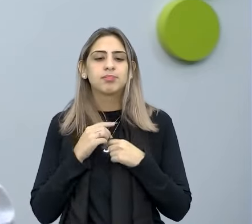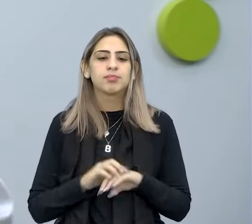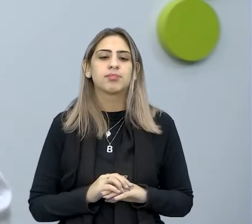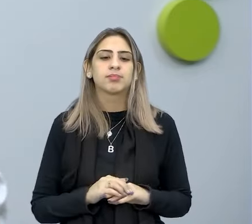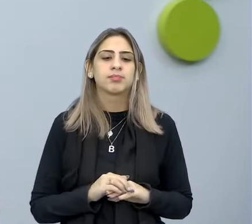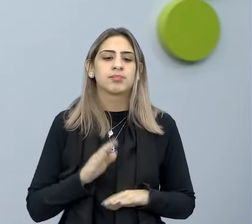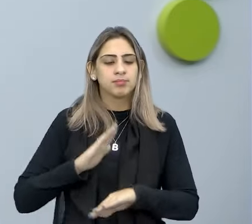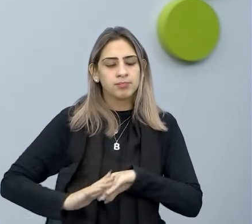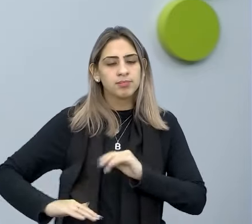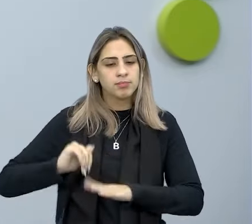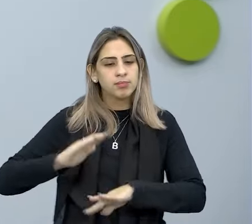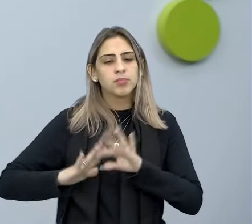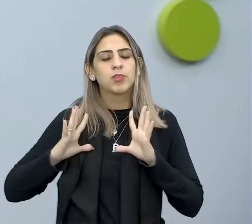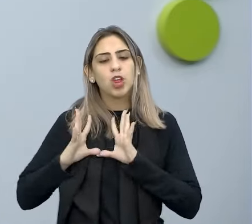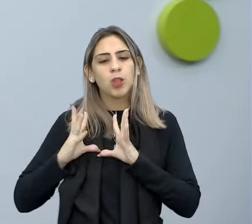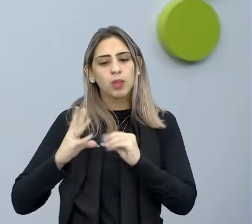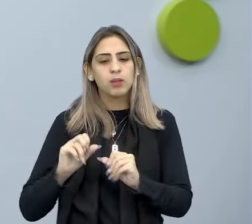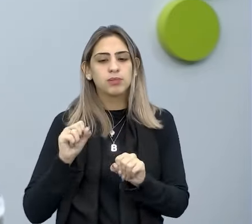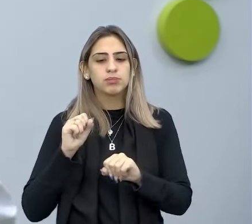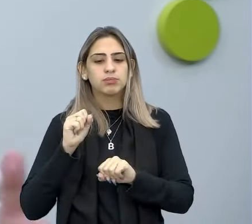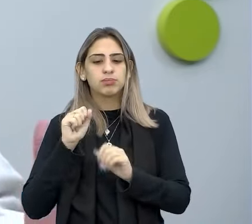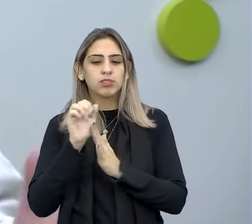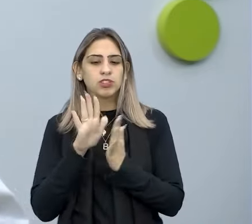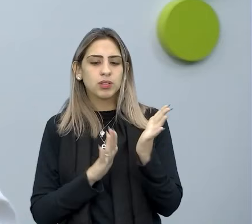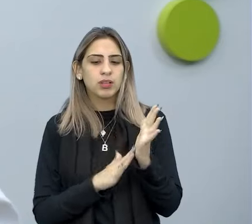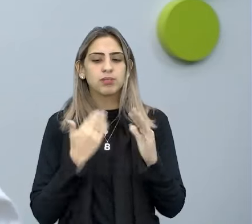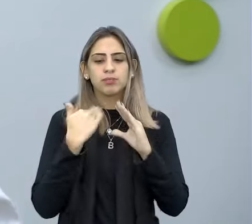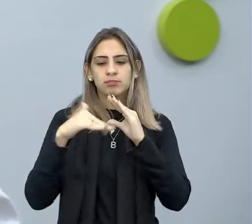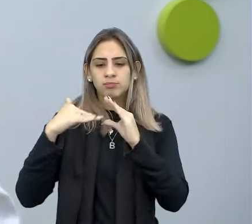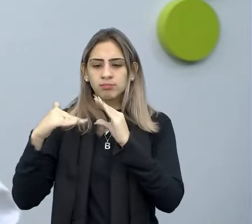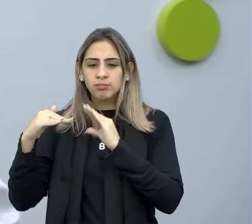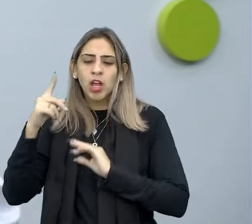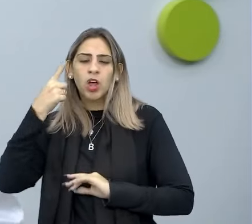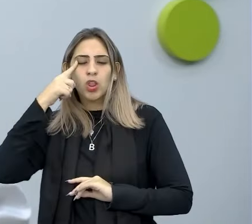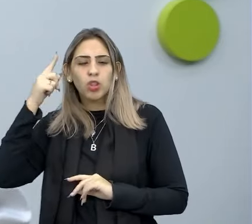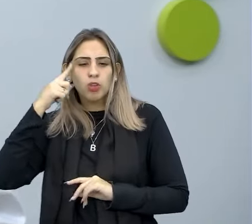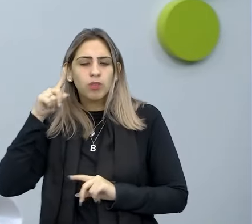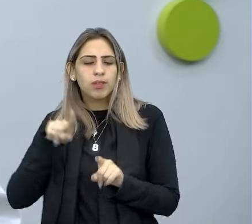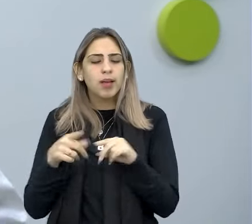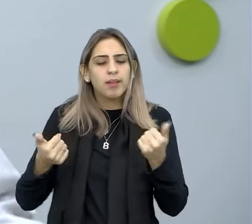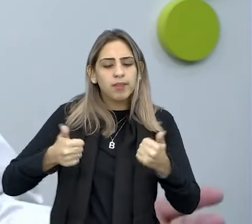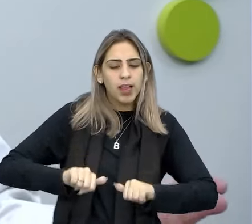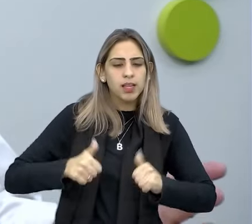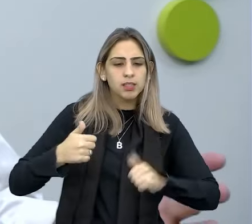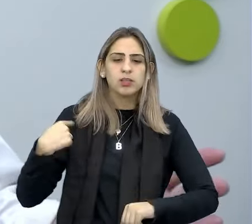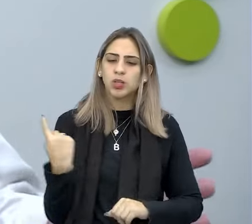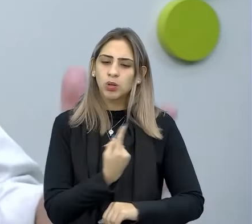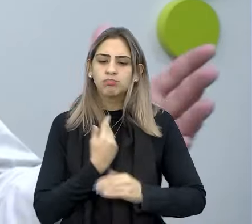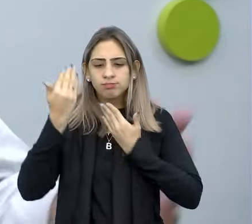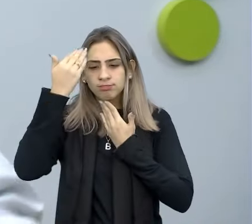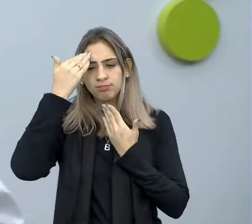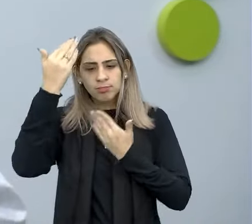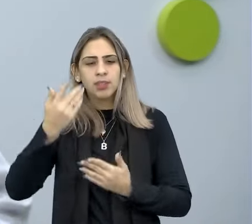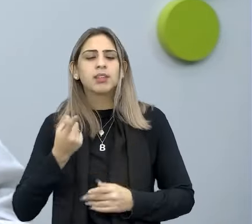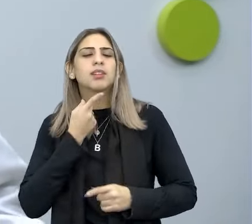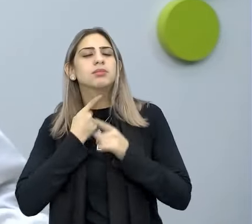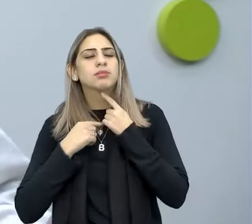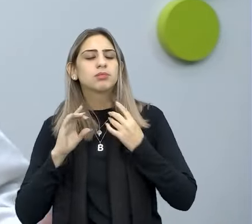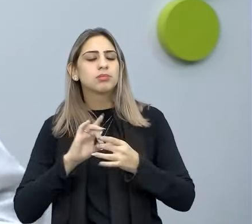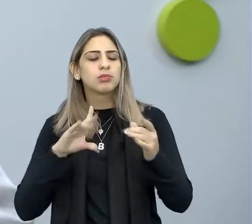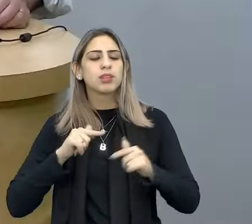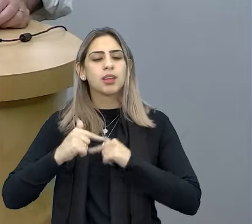coloquem em prática todas as atividades, mandem-nos as dúvidas, as avaliações, e nós agradecemos e desejamos um